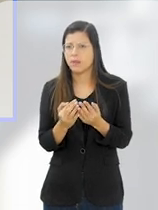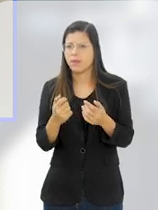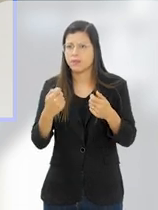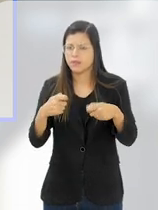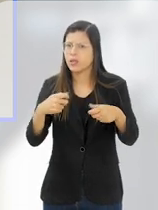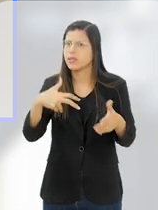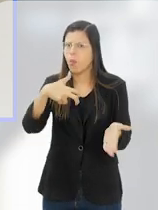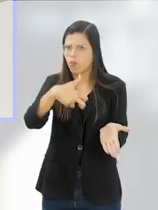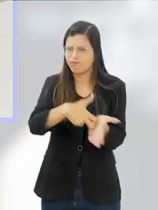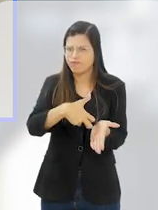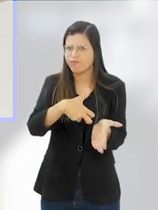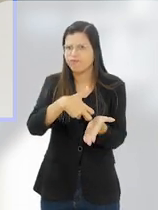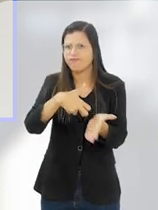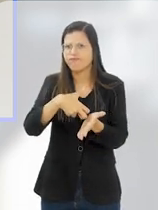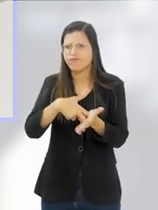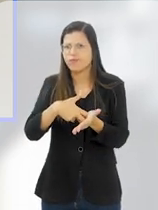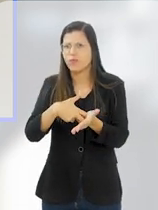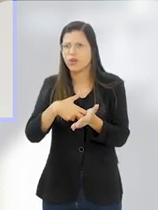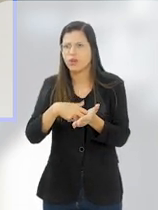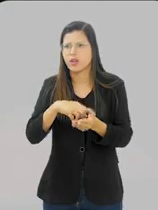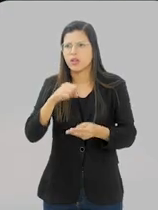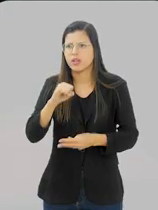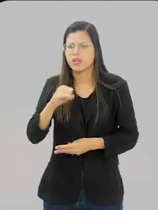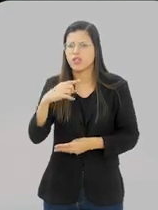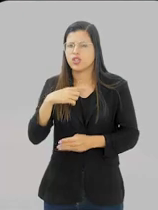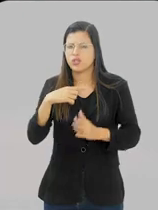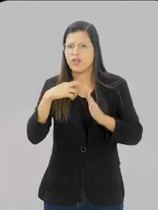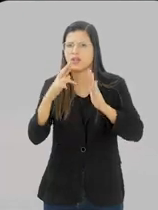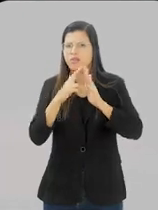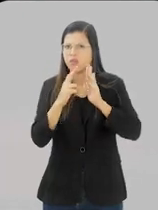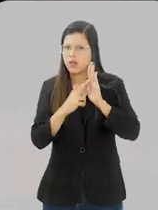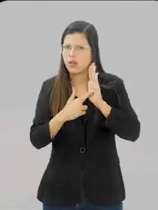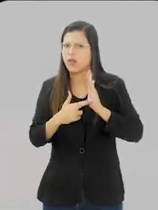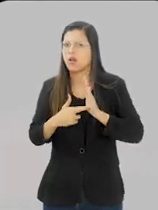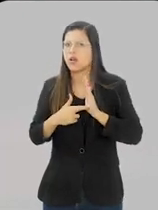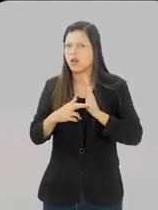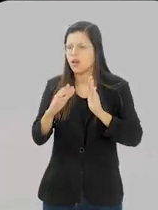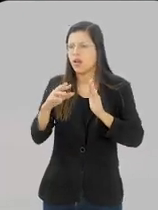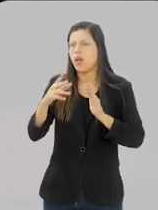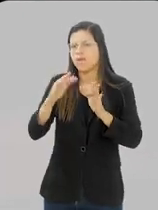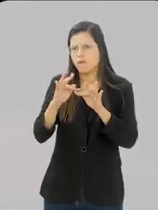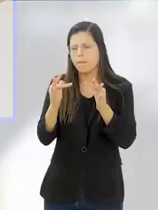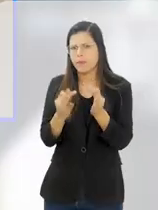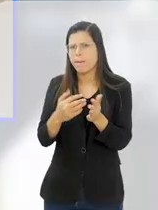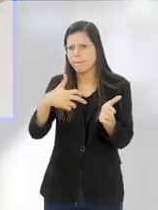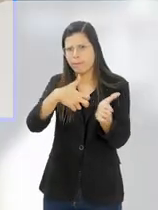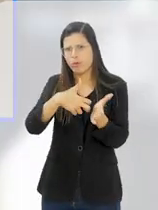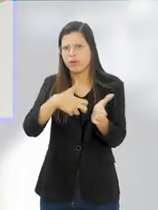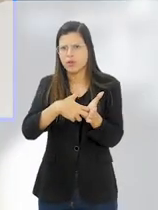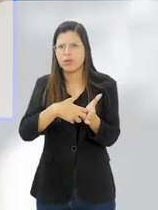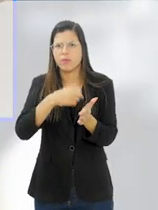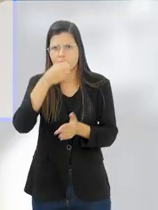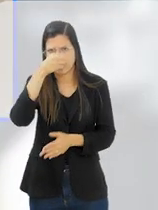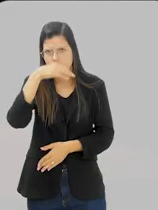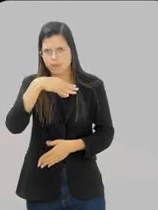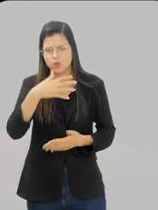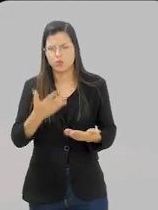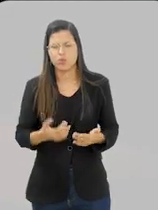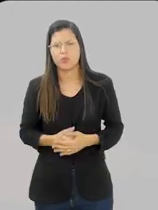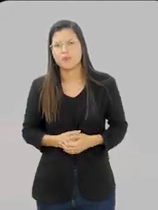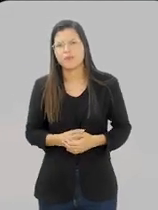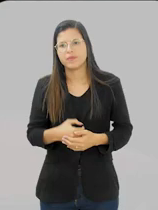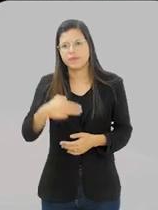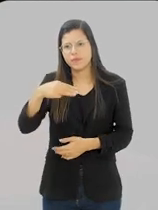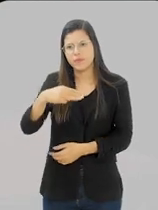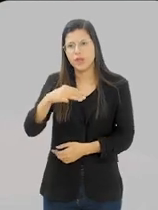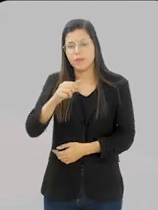mereceriam certamente uma punição por estarem fazendo isso. Se houvesse o mínimo de regulamentação, eles estariam sendo punidos por estar fazendo um absurdo desses. E